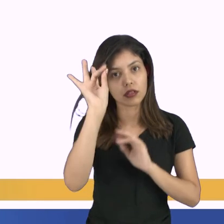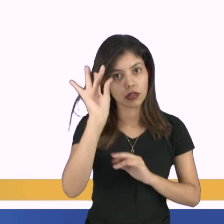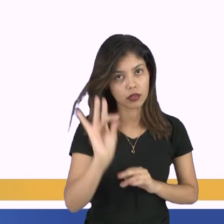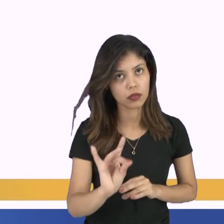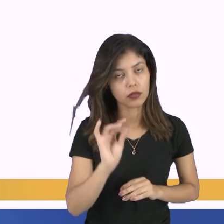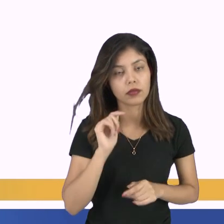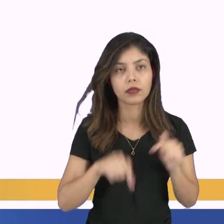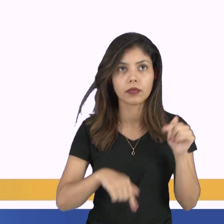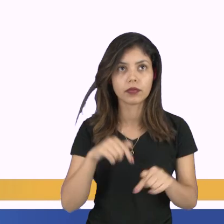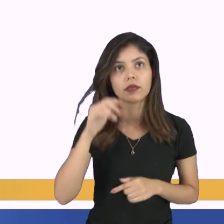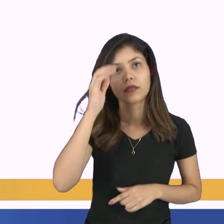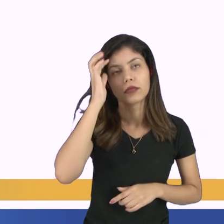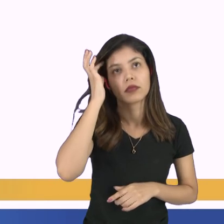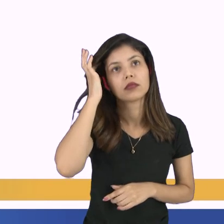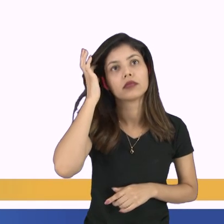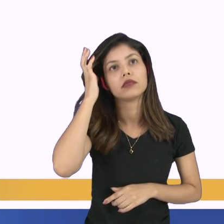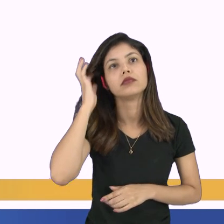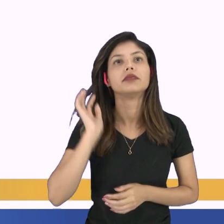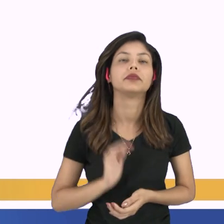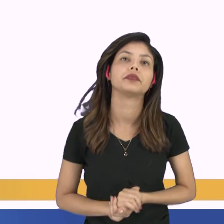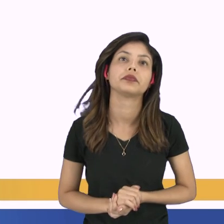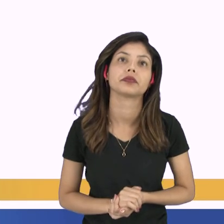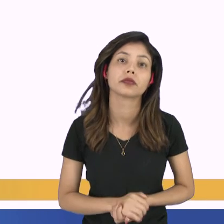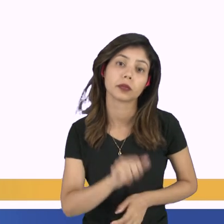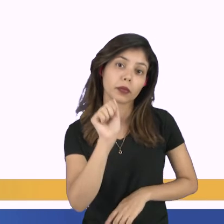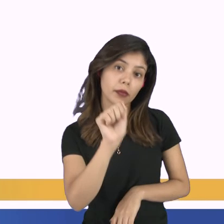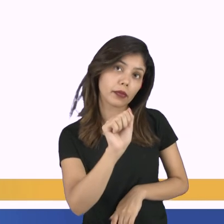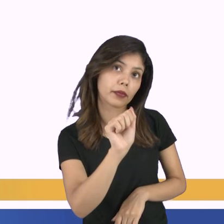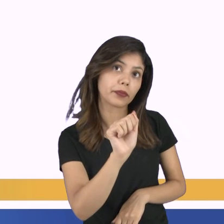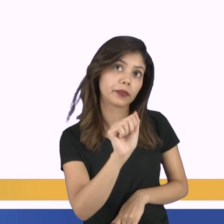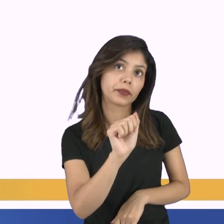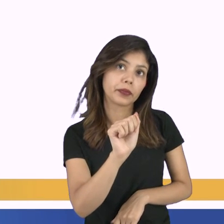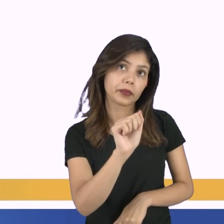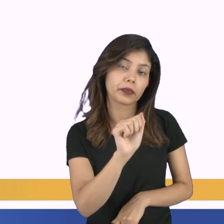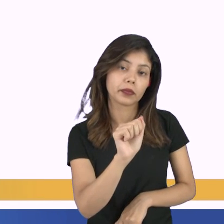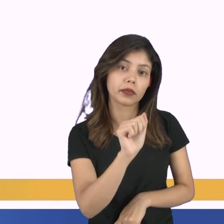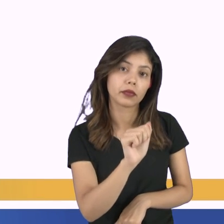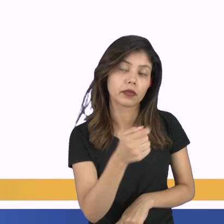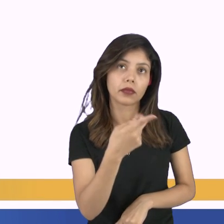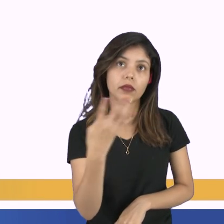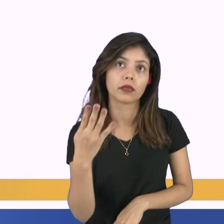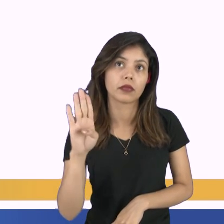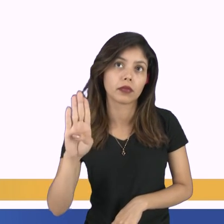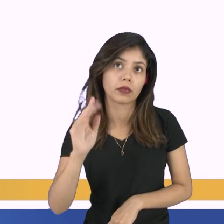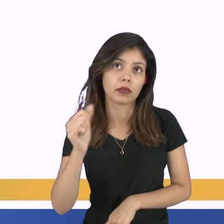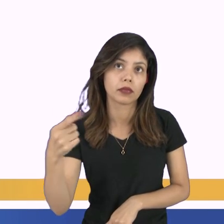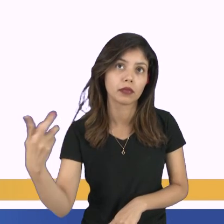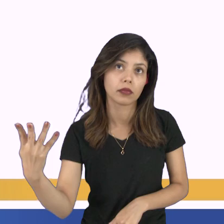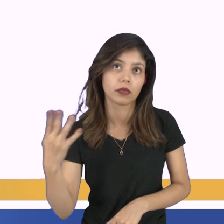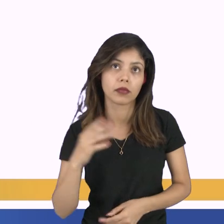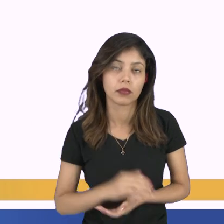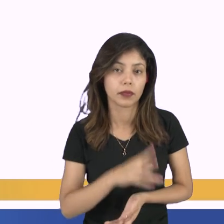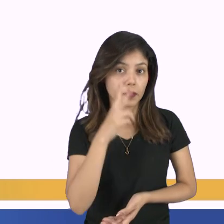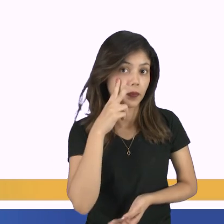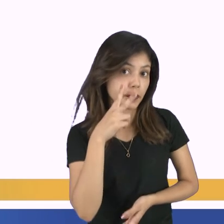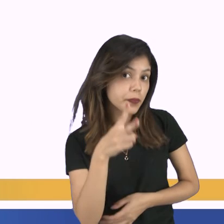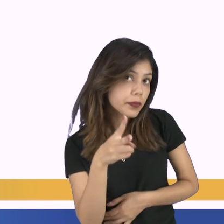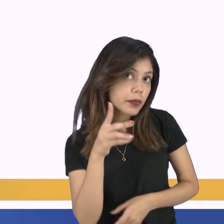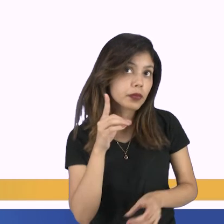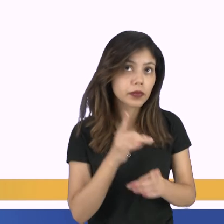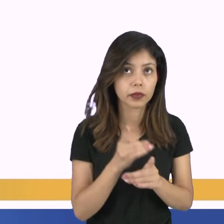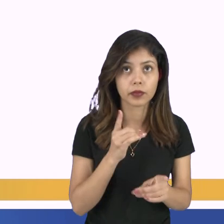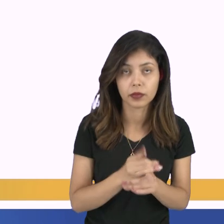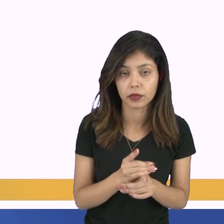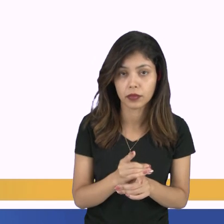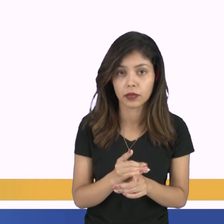elementos químicos, ok? Então aqui nós temos que o A tem essa configuração e o B também. Vimos aqui,